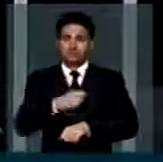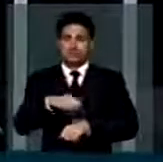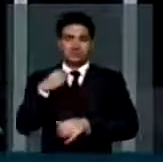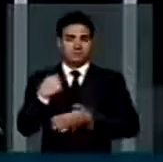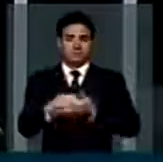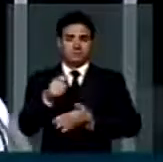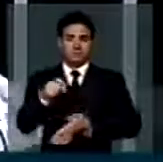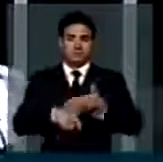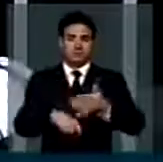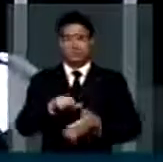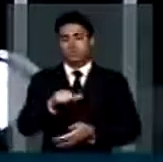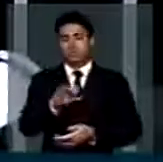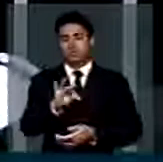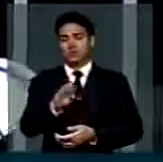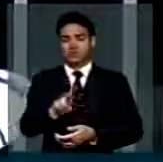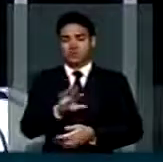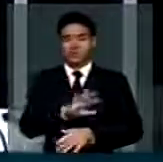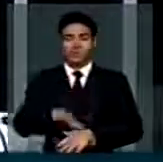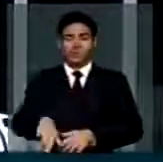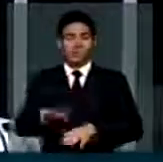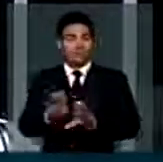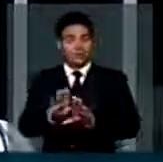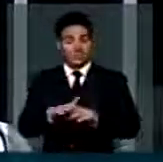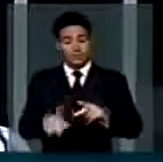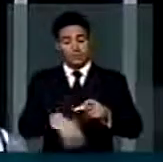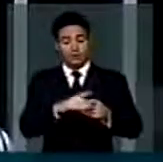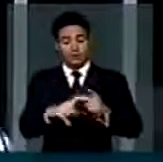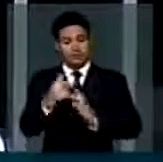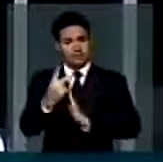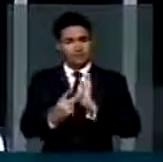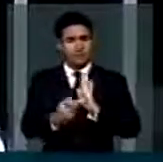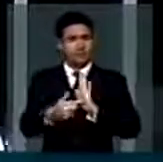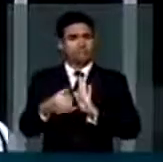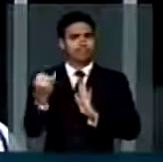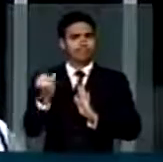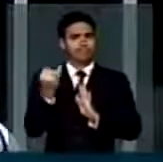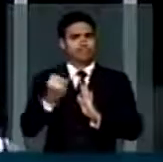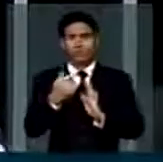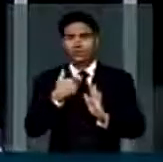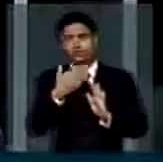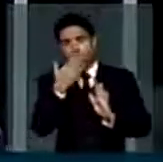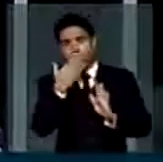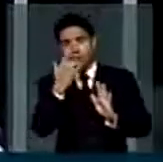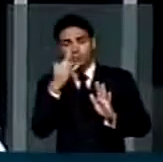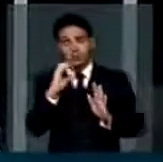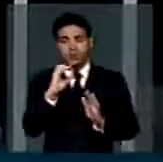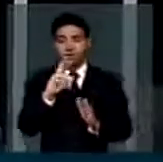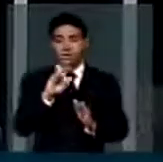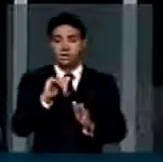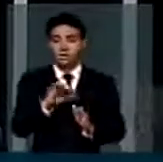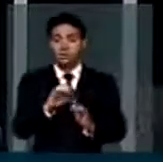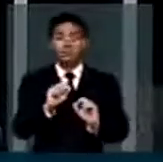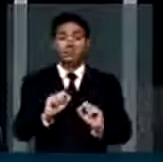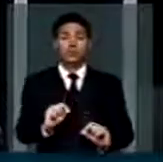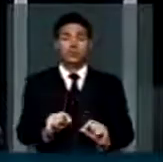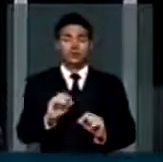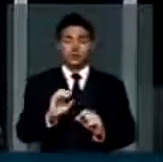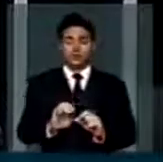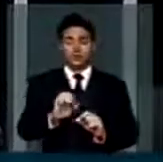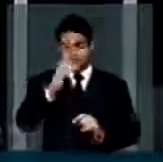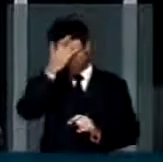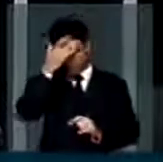desse imposto. Um outro projeto que reputo importante é que tipifica como crime o eleitor